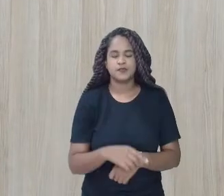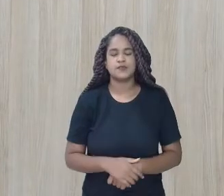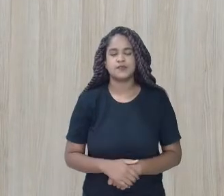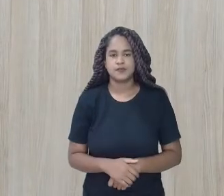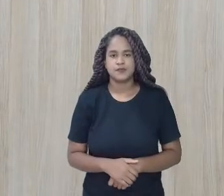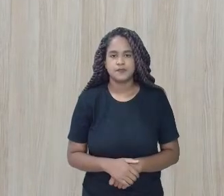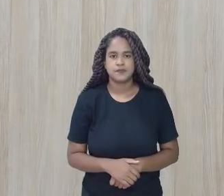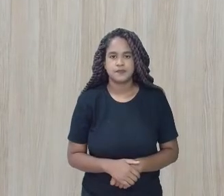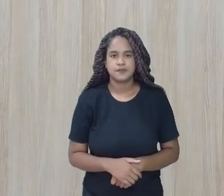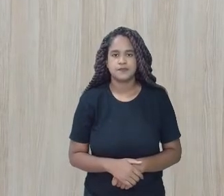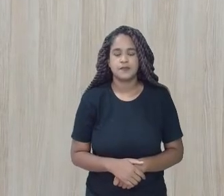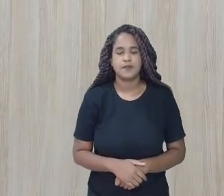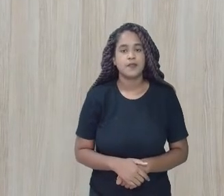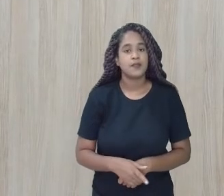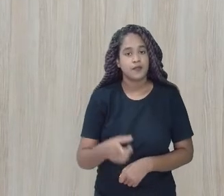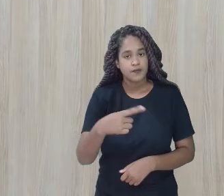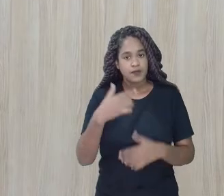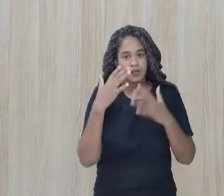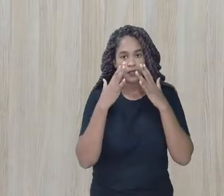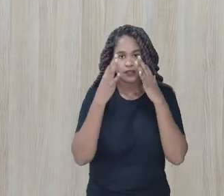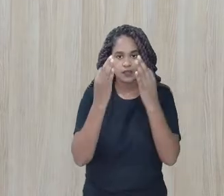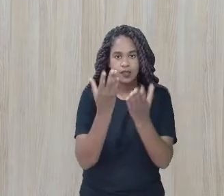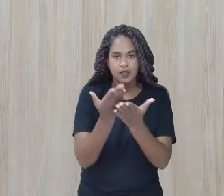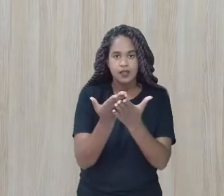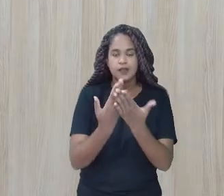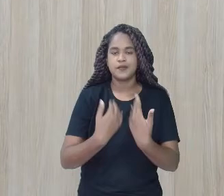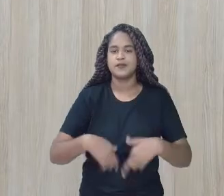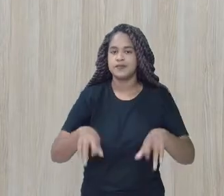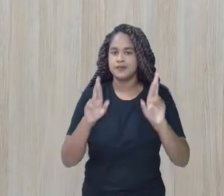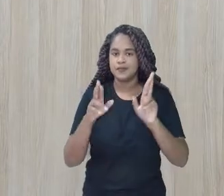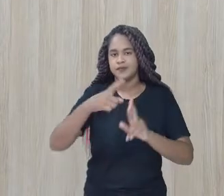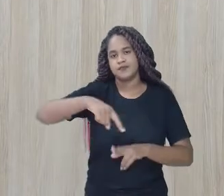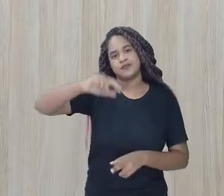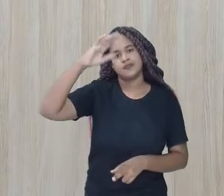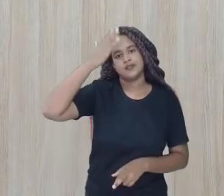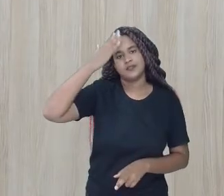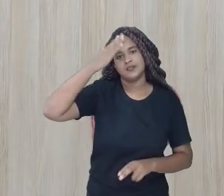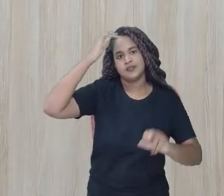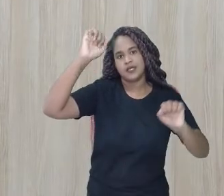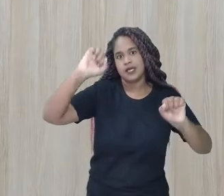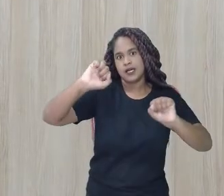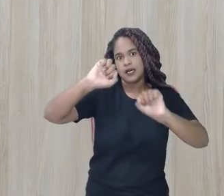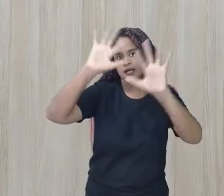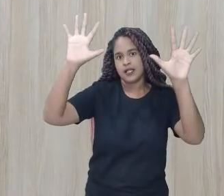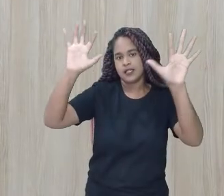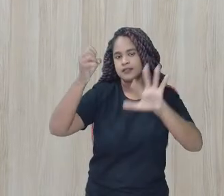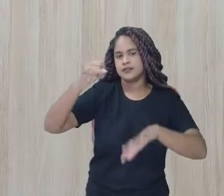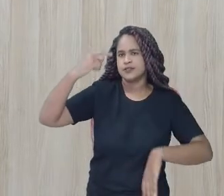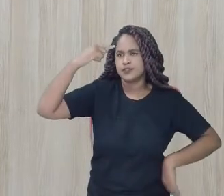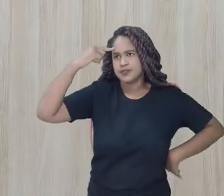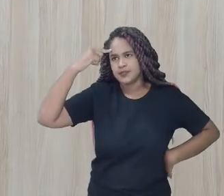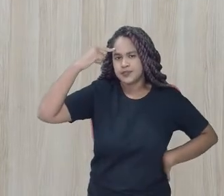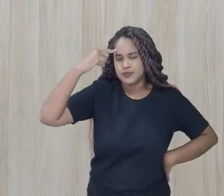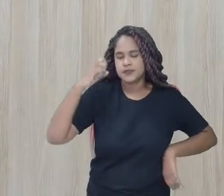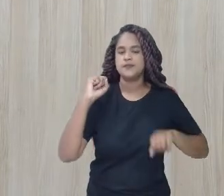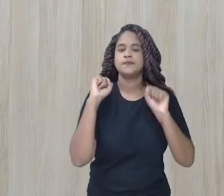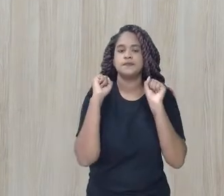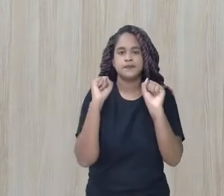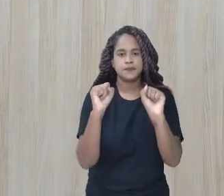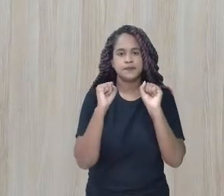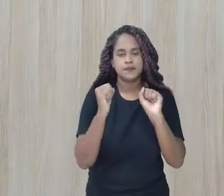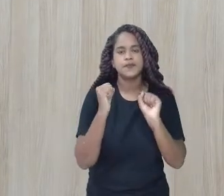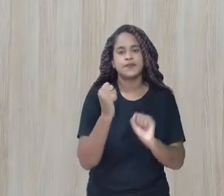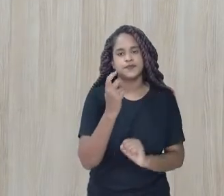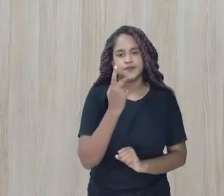Camões. Fiquem atentos aí à nossa aula, espero que vocês estejam entendendo tudinho. Se tiver alguma dúvida, é só falar